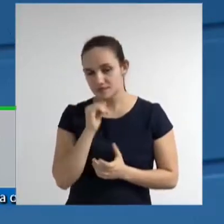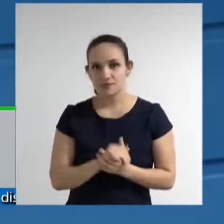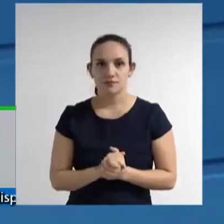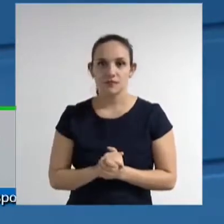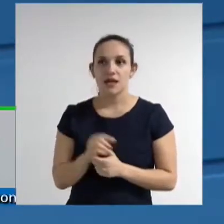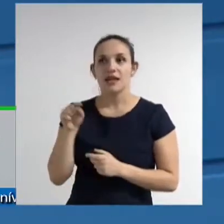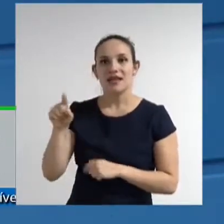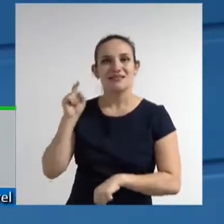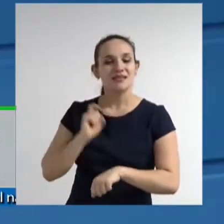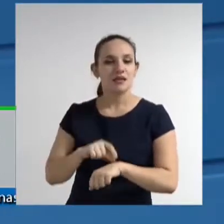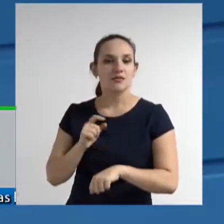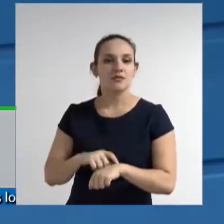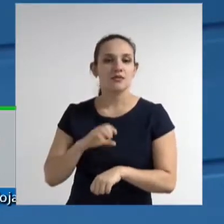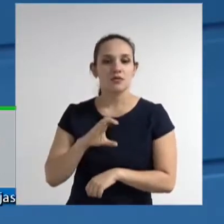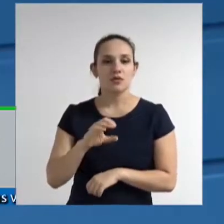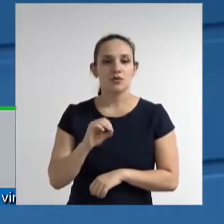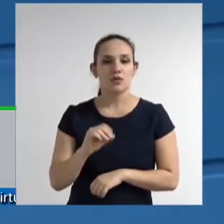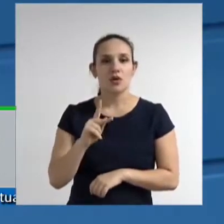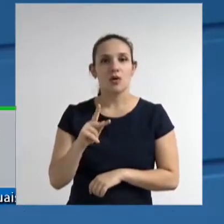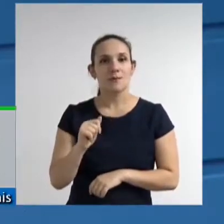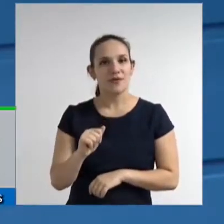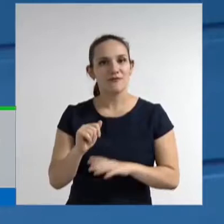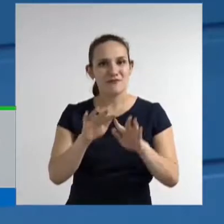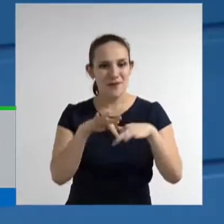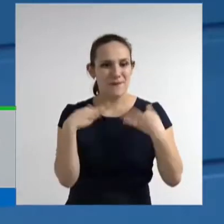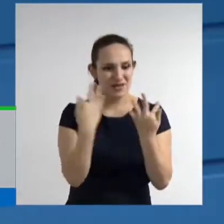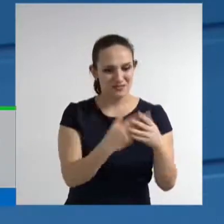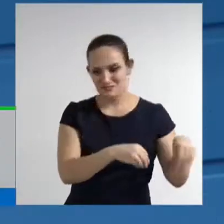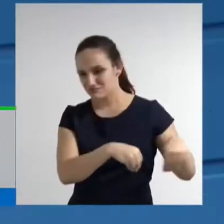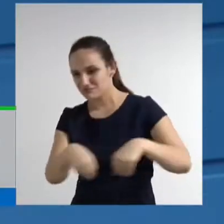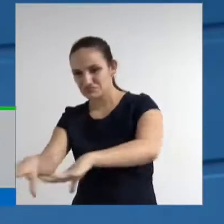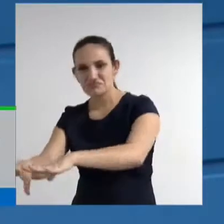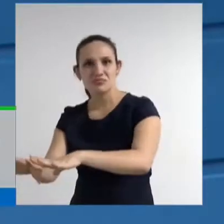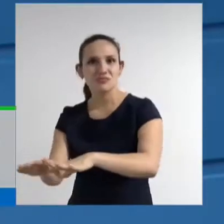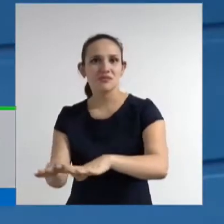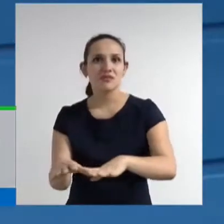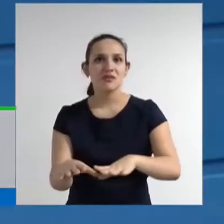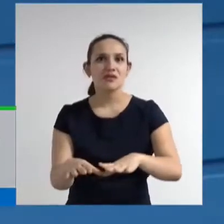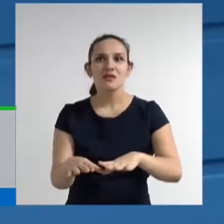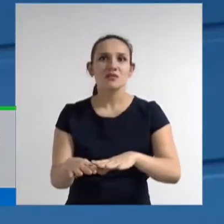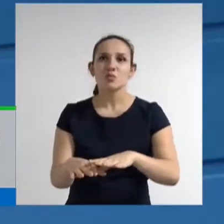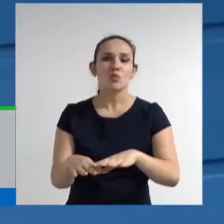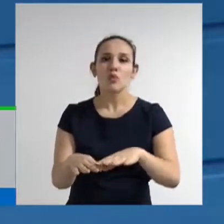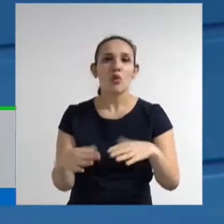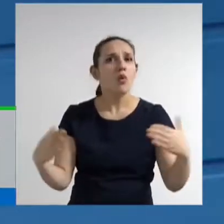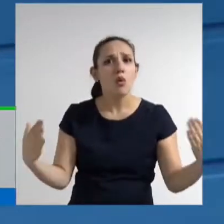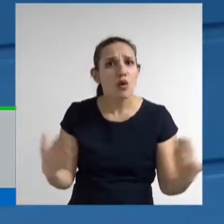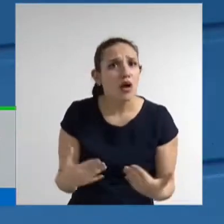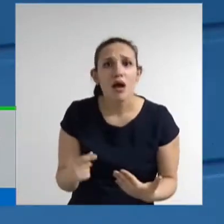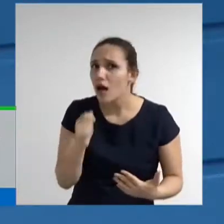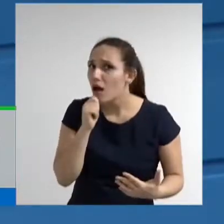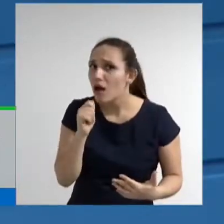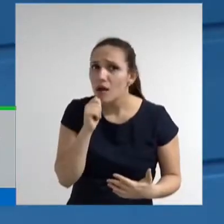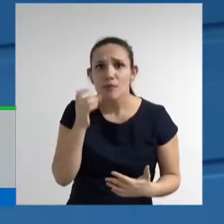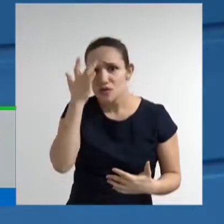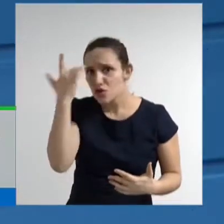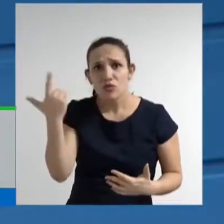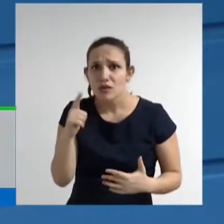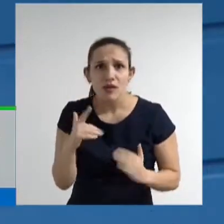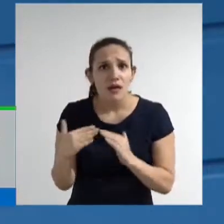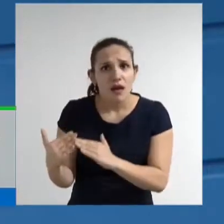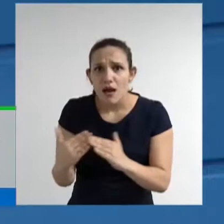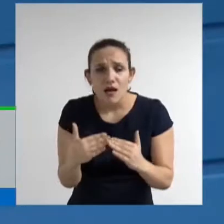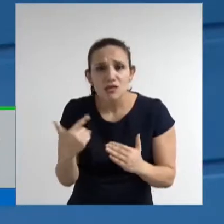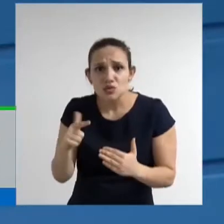Copa, algumas remoções de família que foram feitas nas periferias das cidades, que até hoje não tem